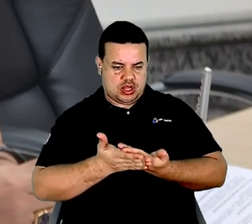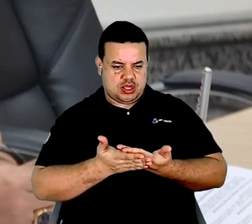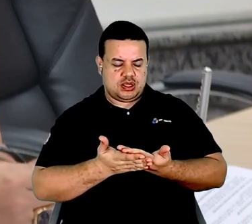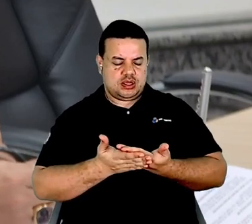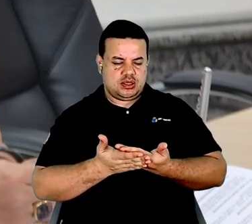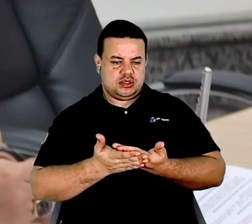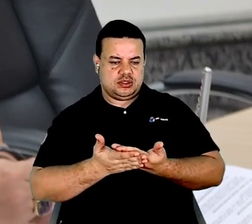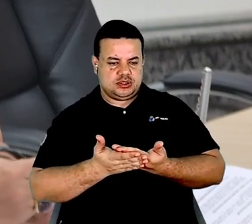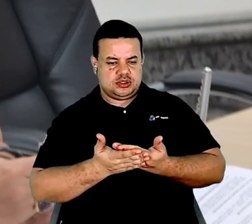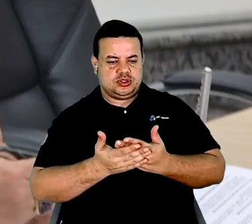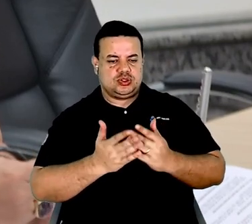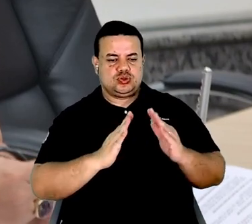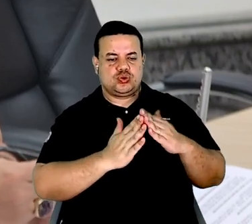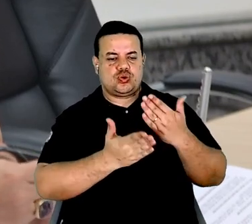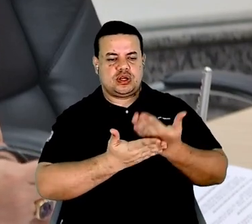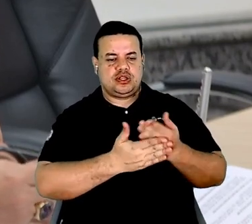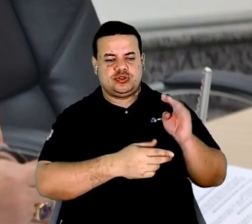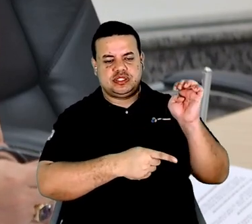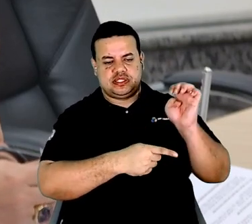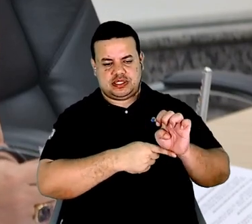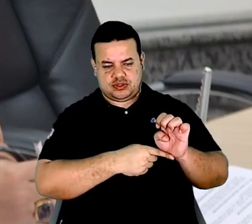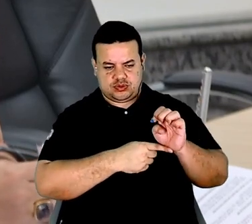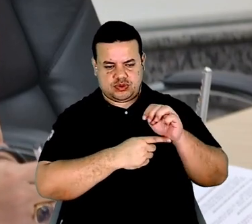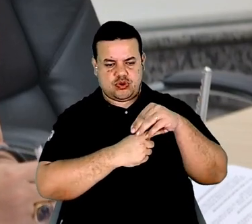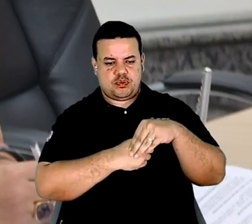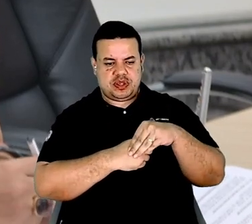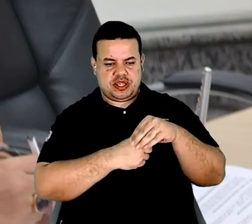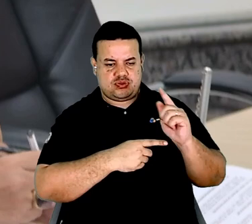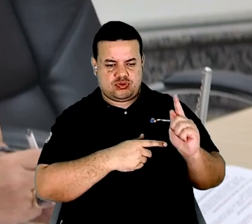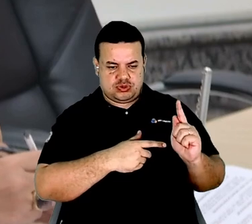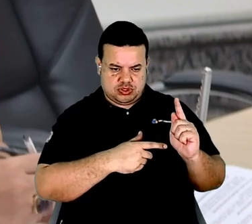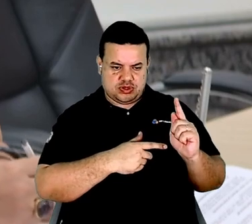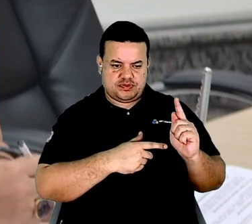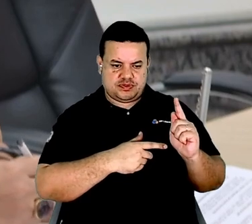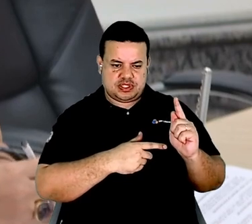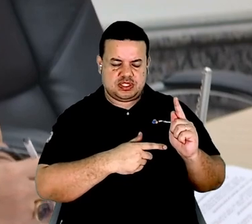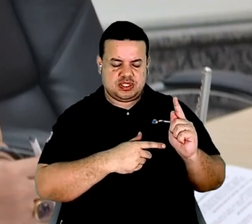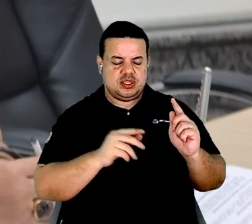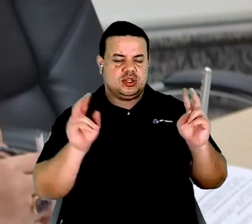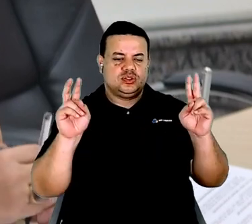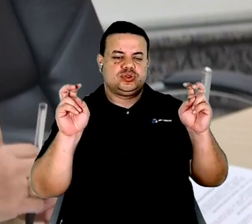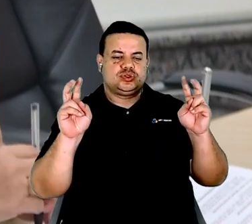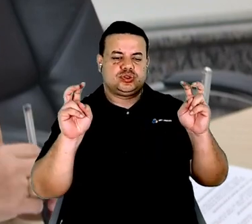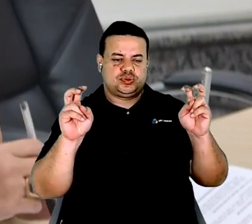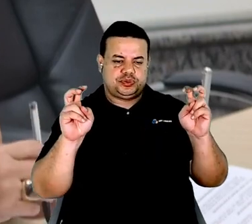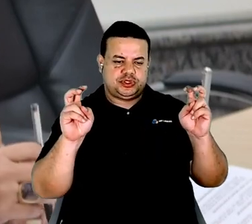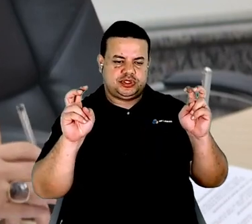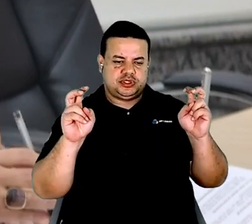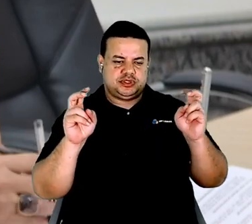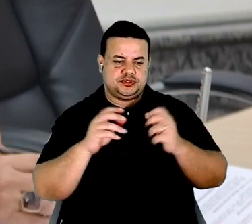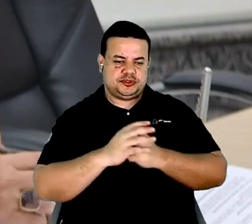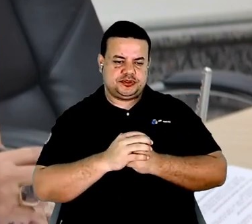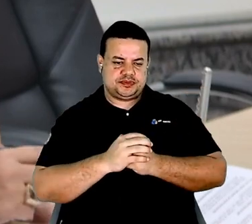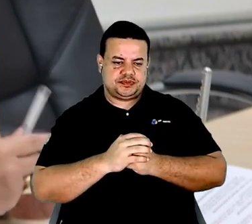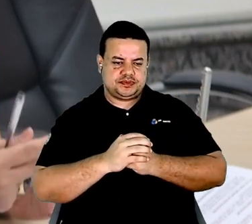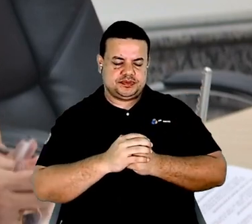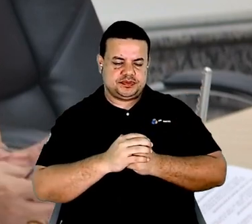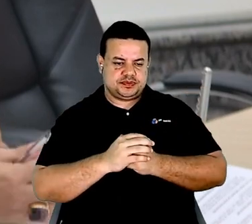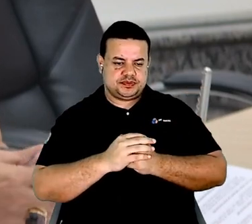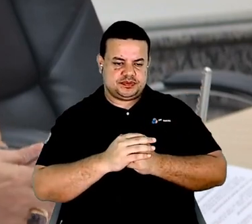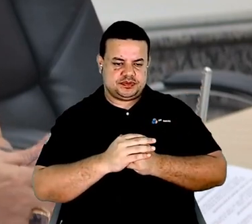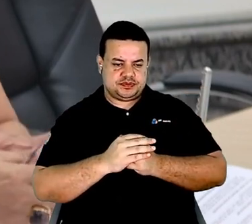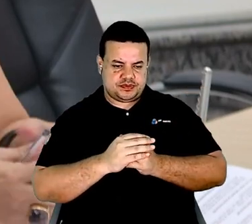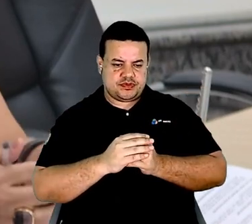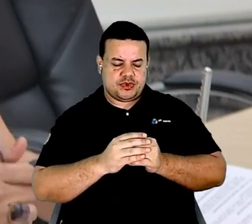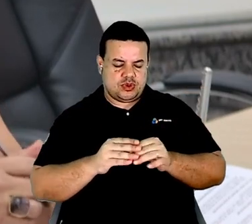do Colégio Estadual Mendes Gonçalves sobre a colocação de um